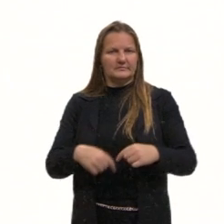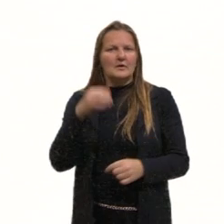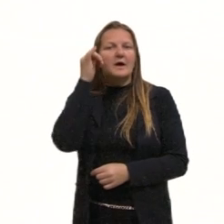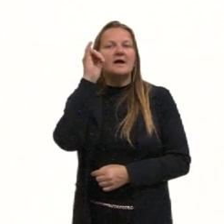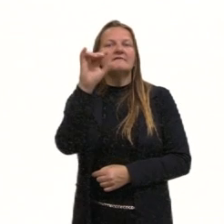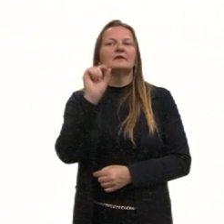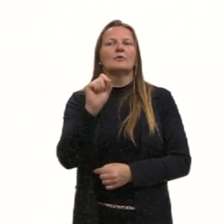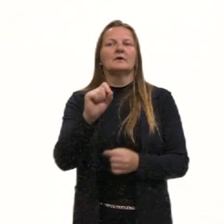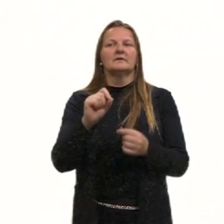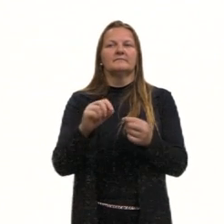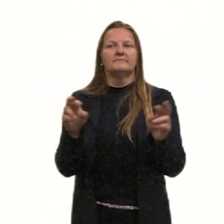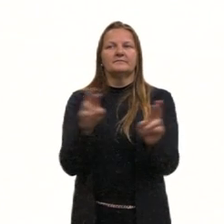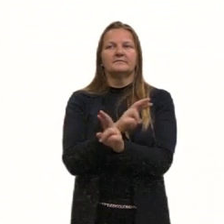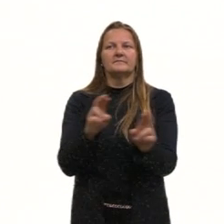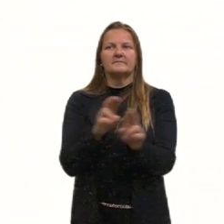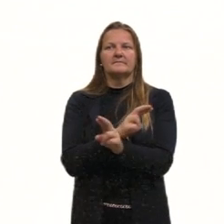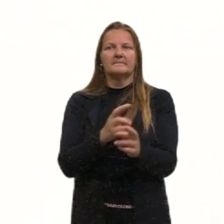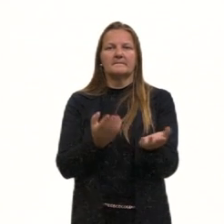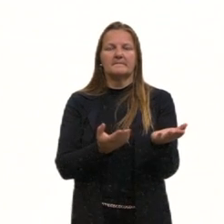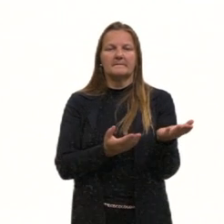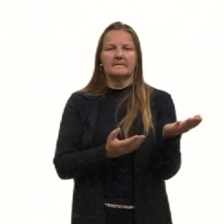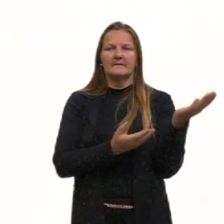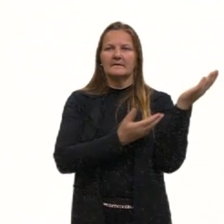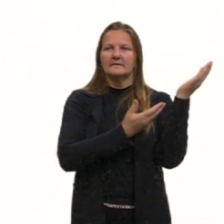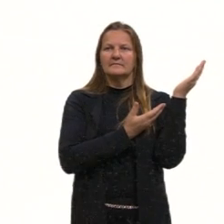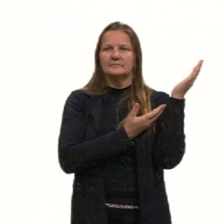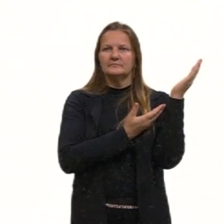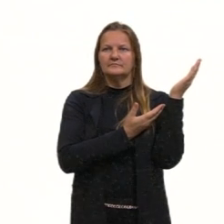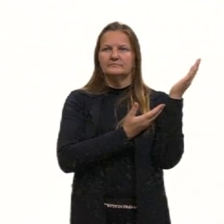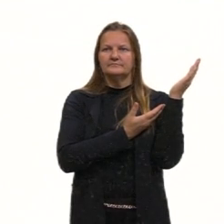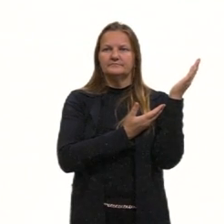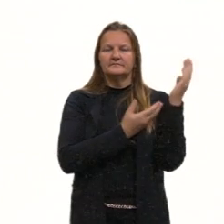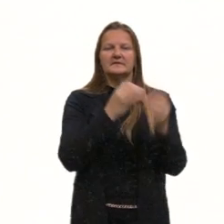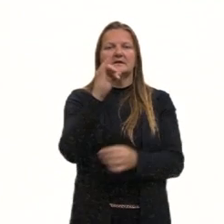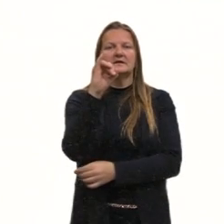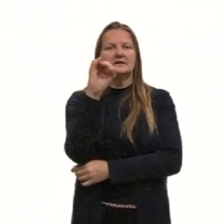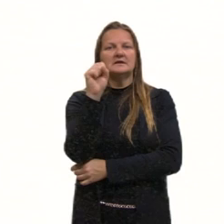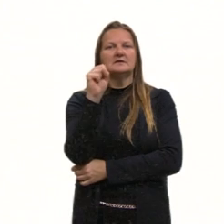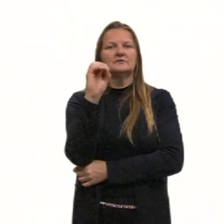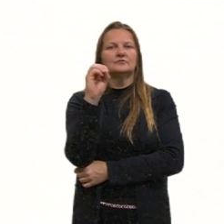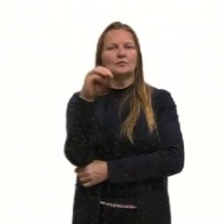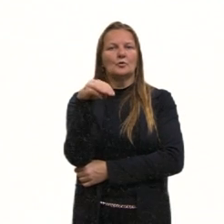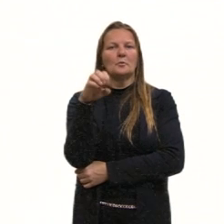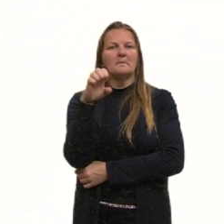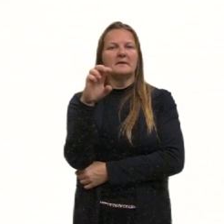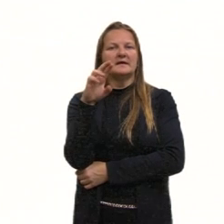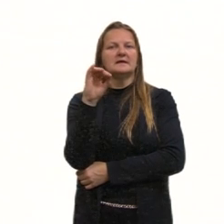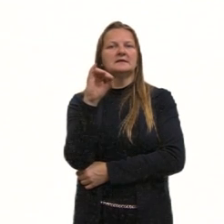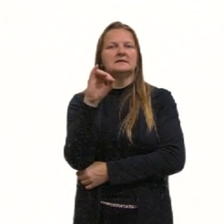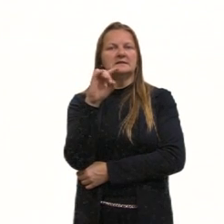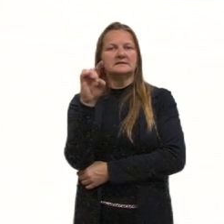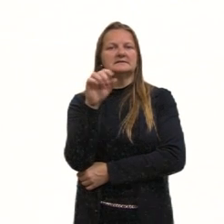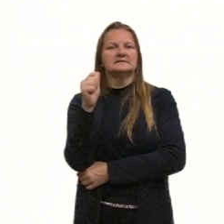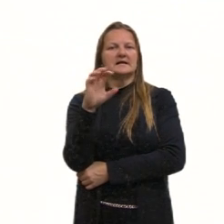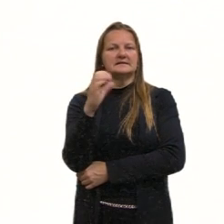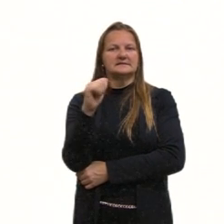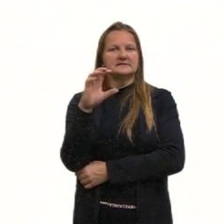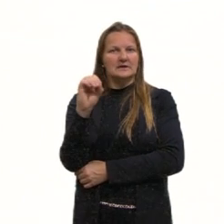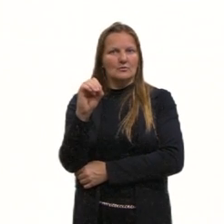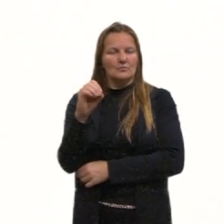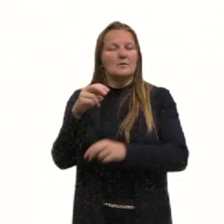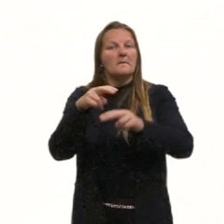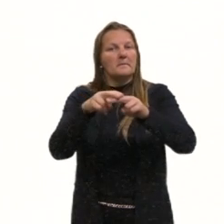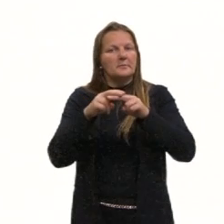qual tipo de reação a isomerização né não é a adição nem neutralização ele é ácido